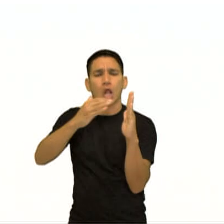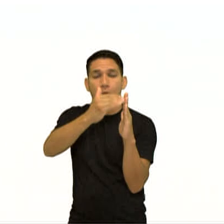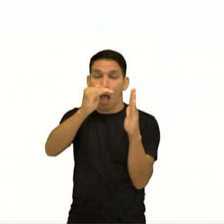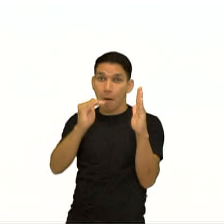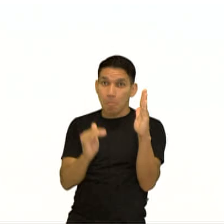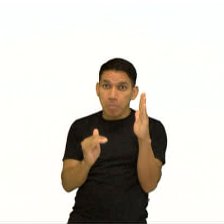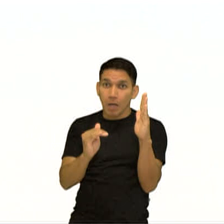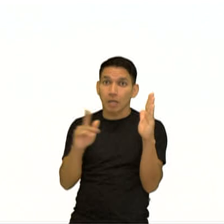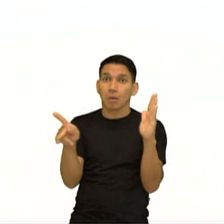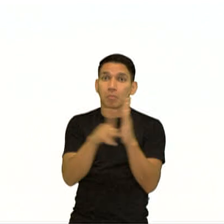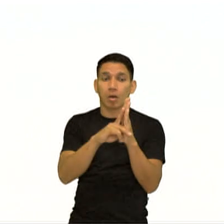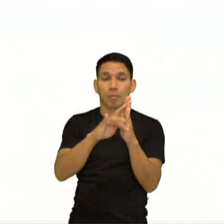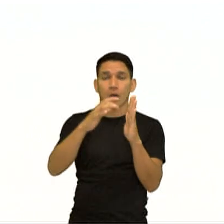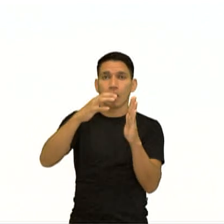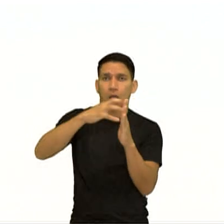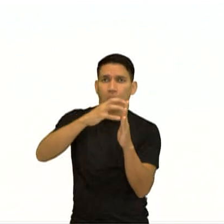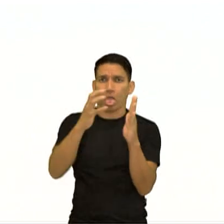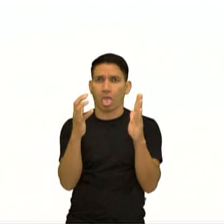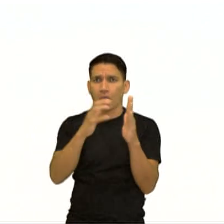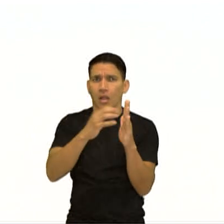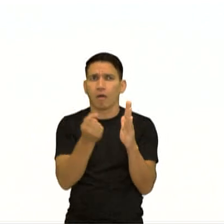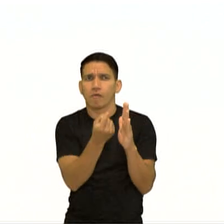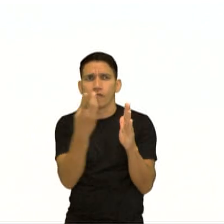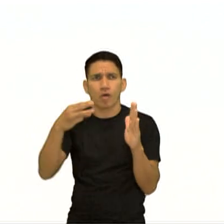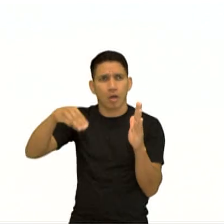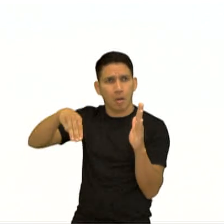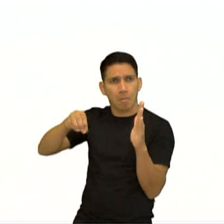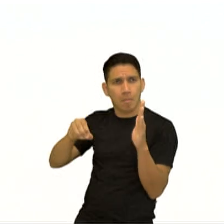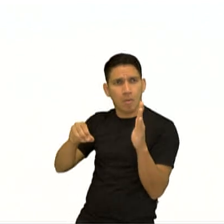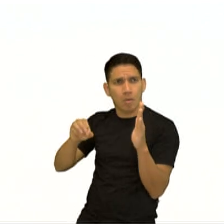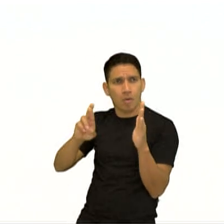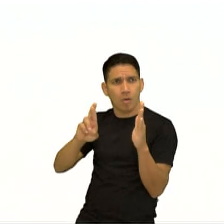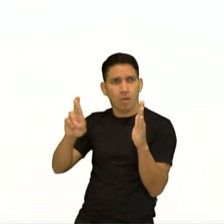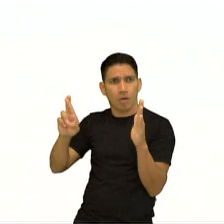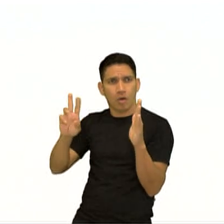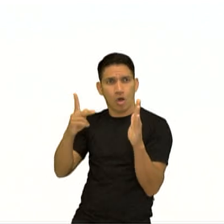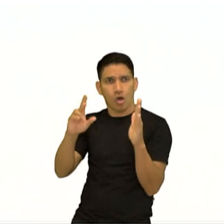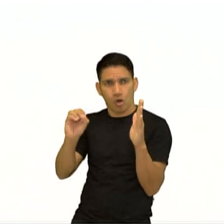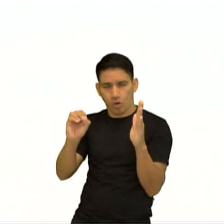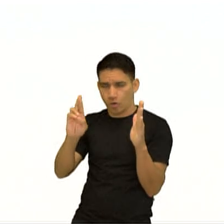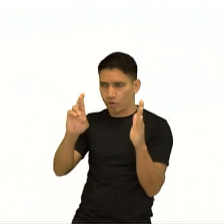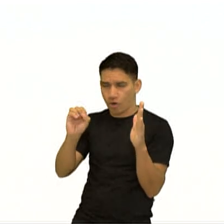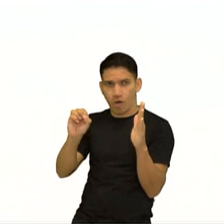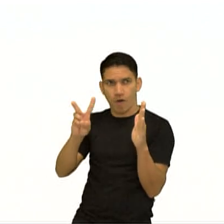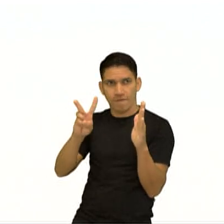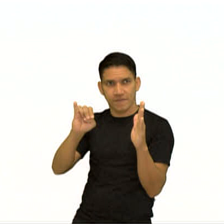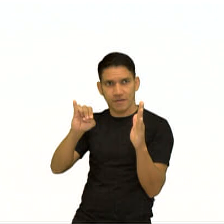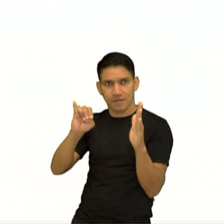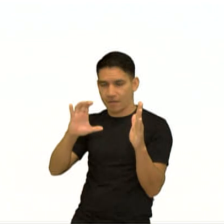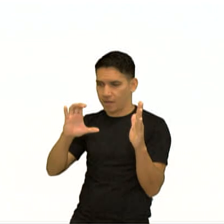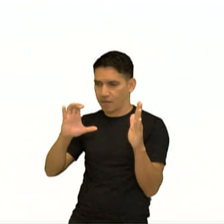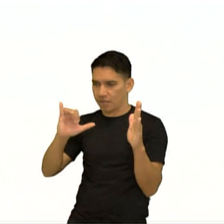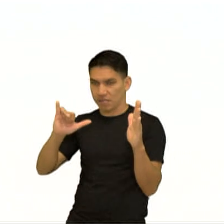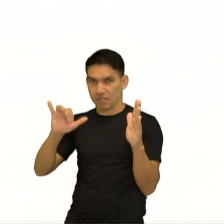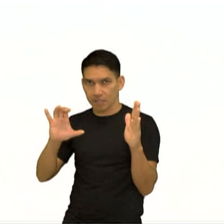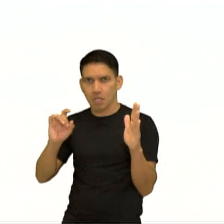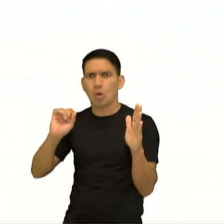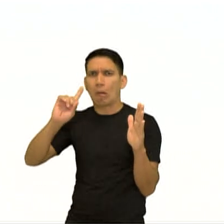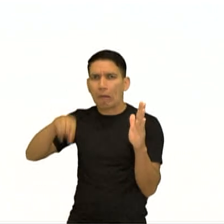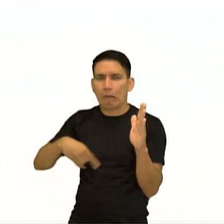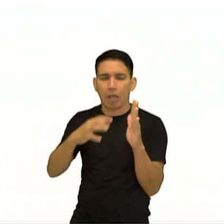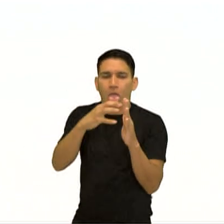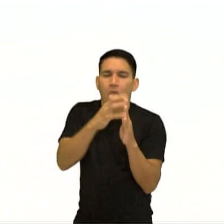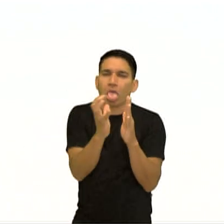da descontinuidade de Mohorovic, que fica abaixo da crosta. É a camada de menor extensão da